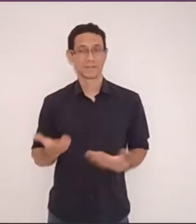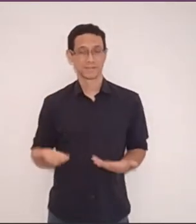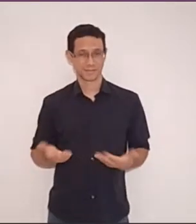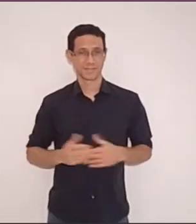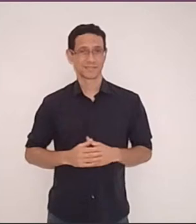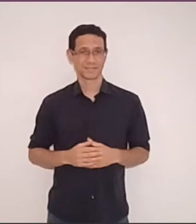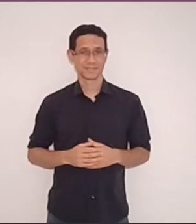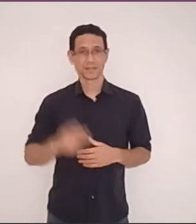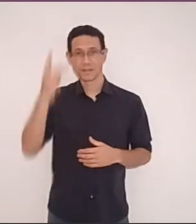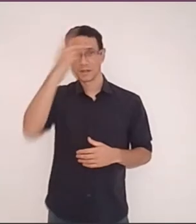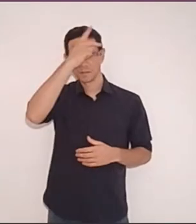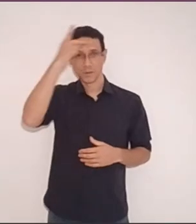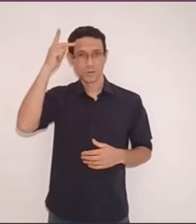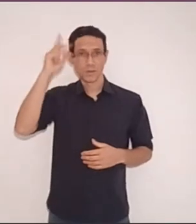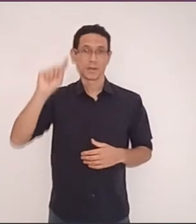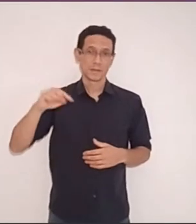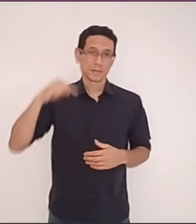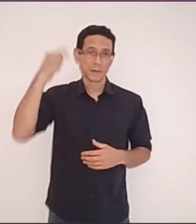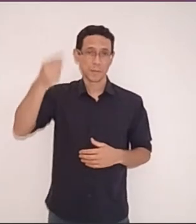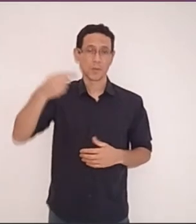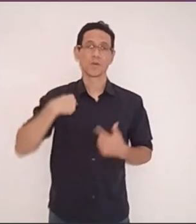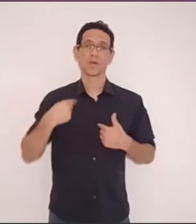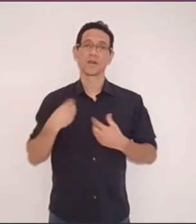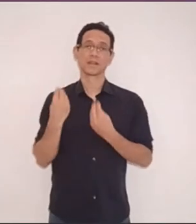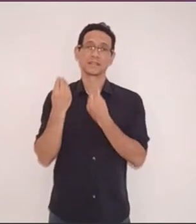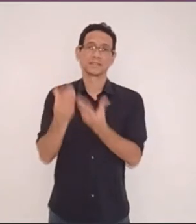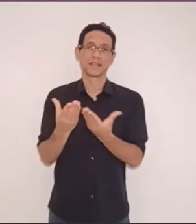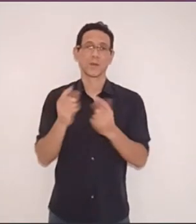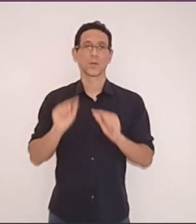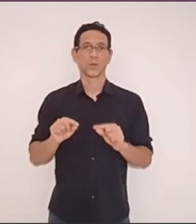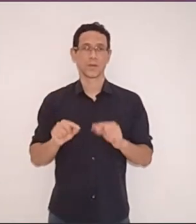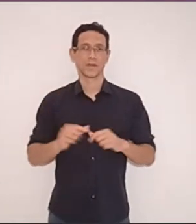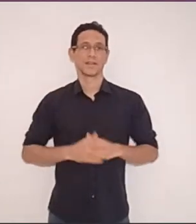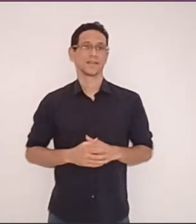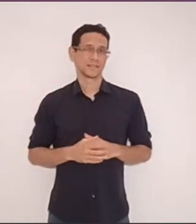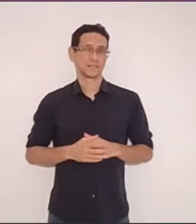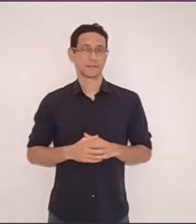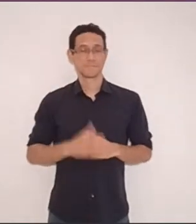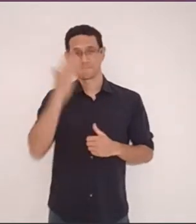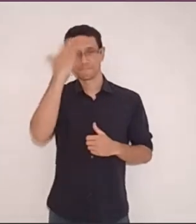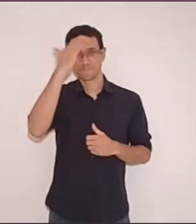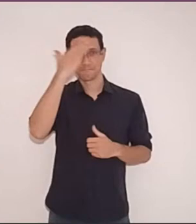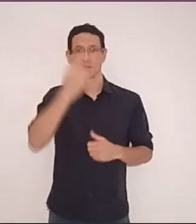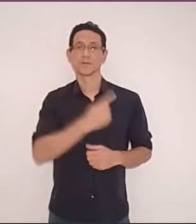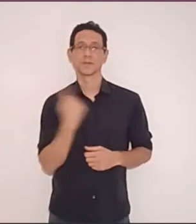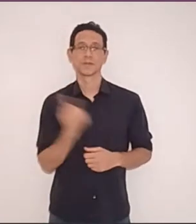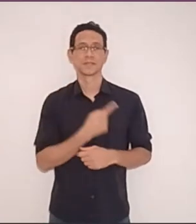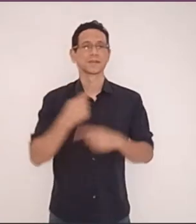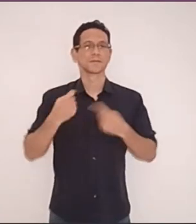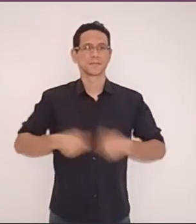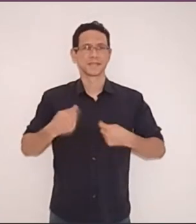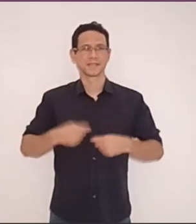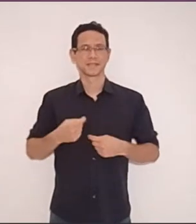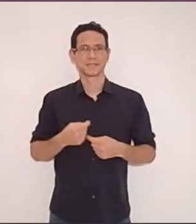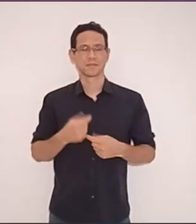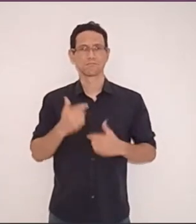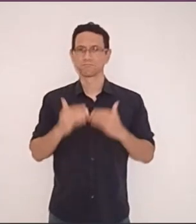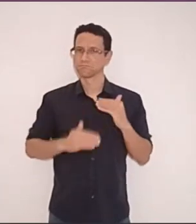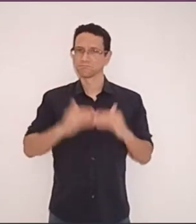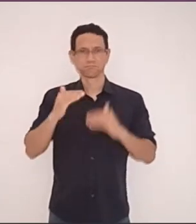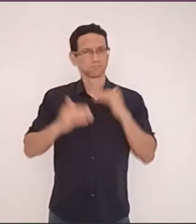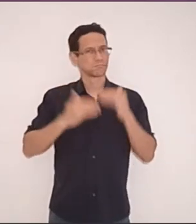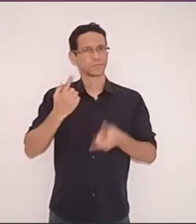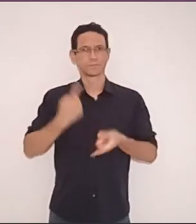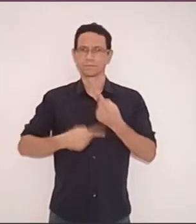virão depois de nós compreendendo que a gente precisa se elaborar